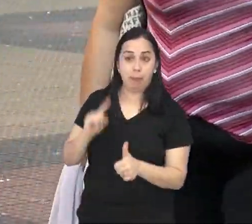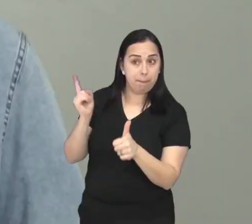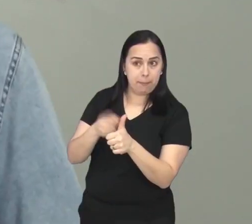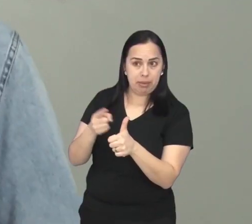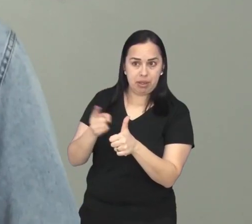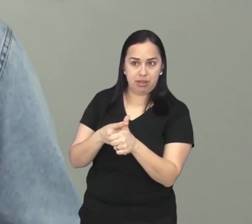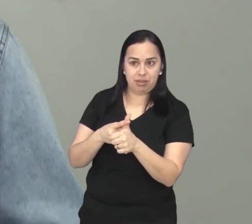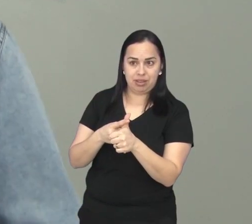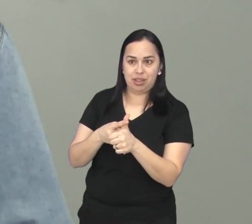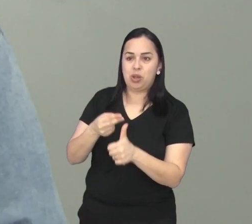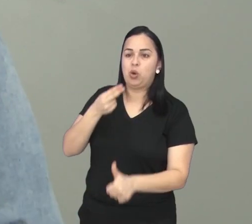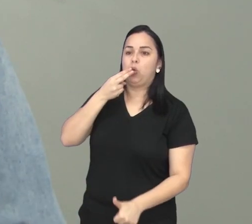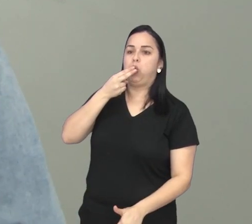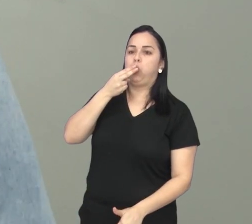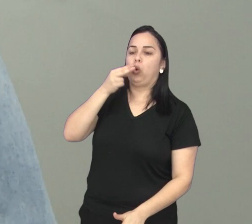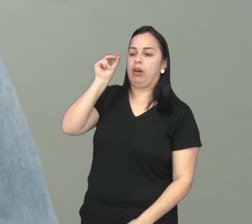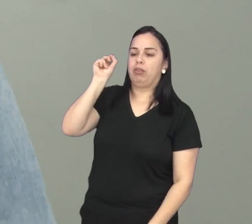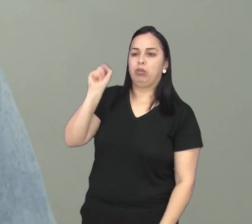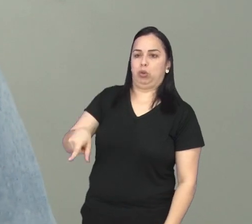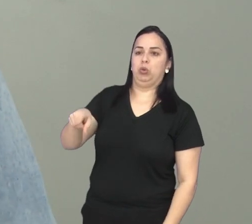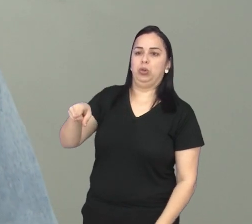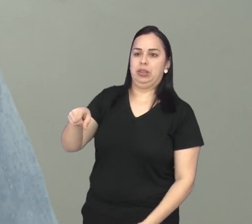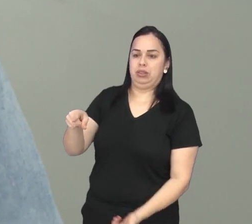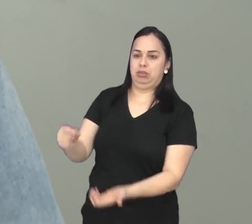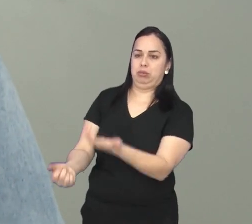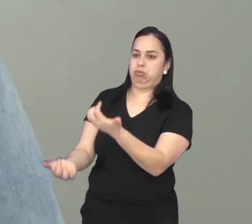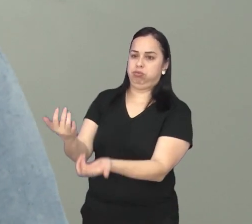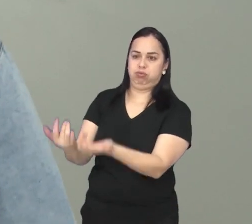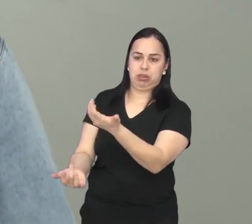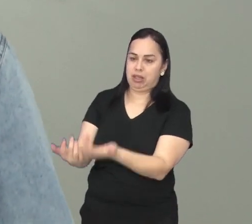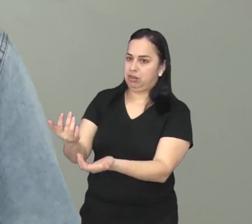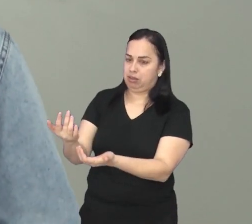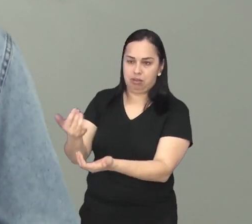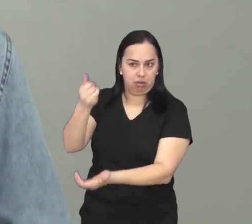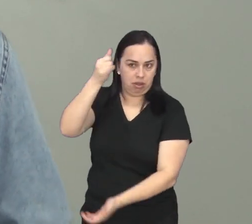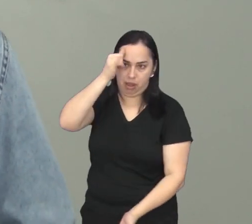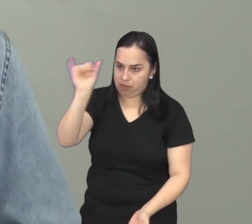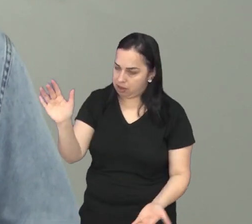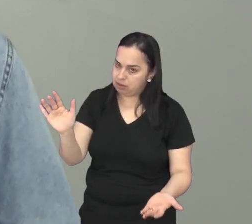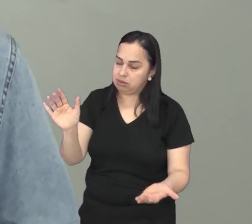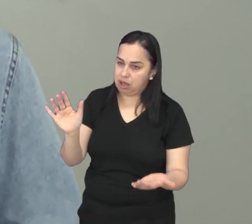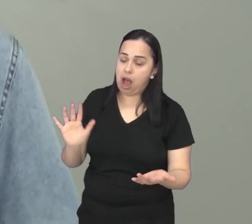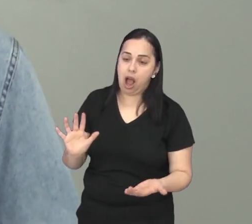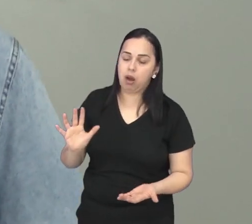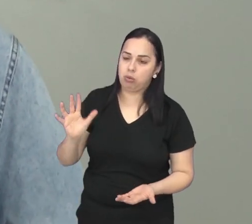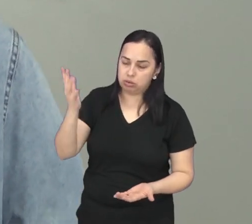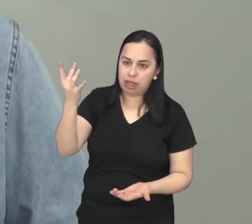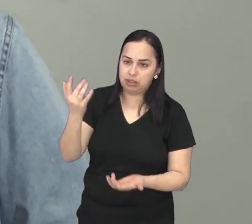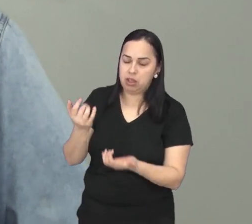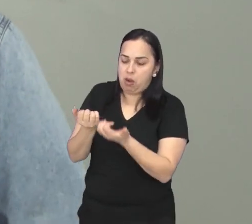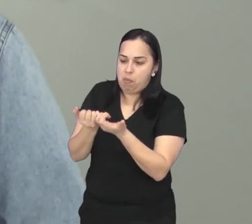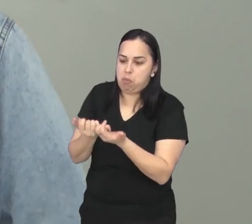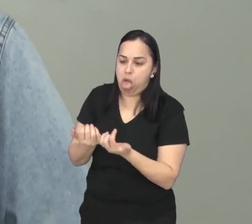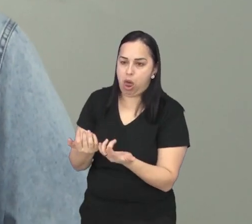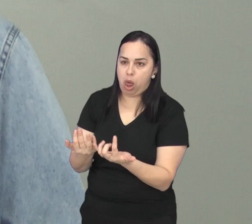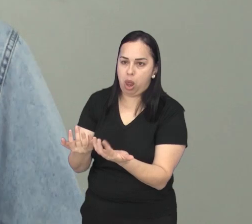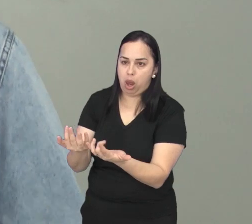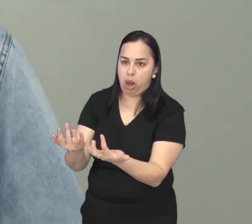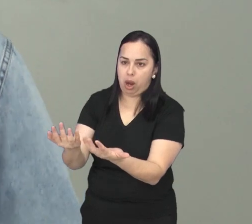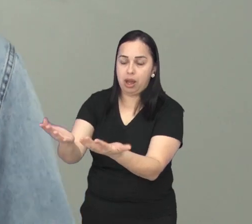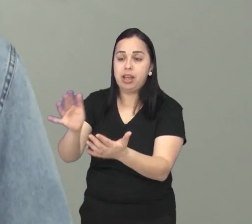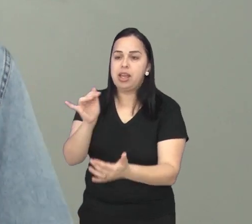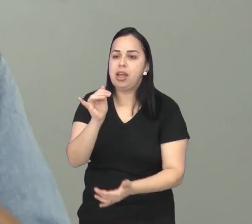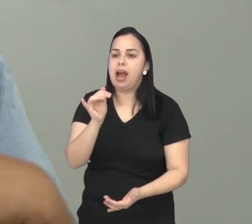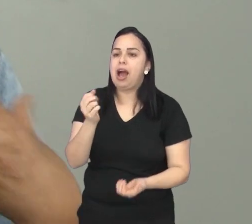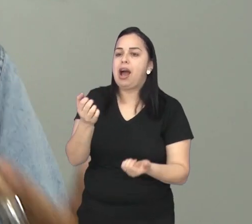educativo. Primeiro, não jogar bituca de cigarro nas ruas, né? Que infelizmente a pessoa fuma e joga